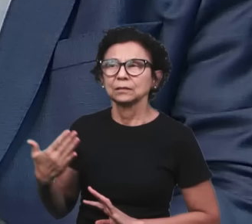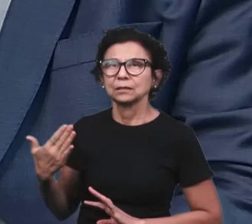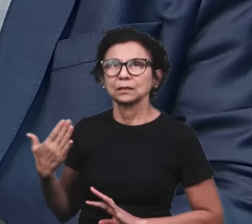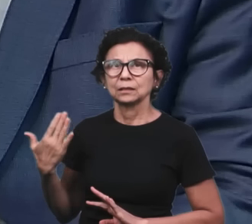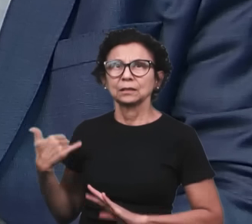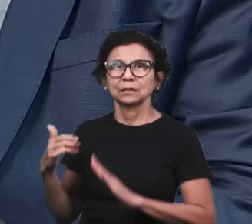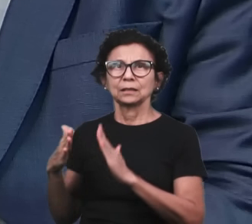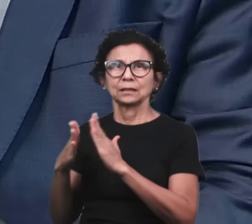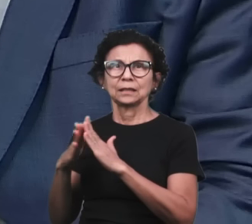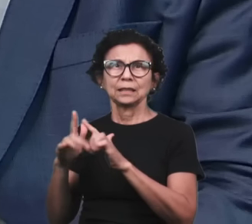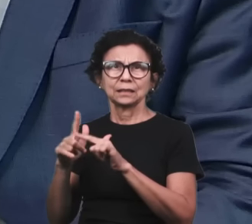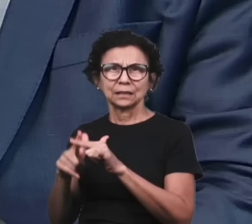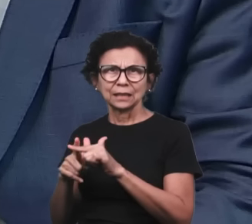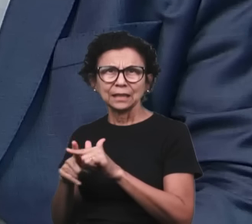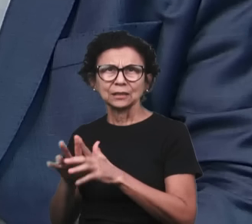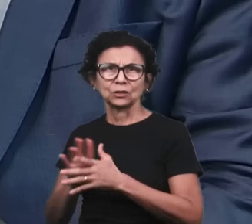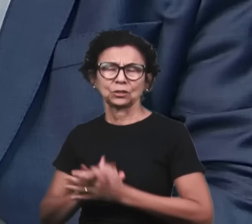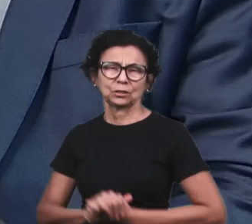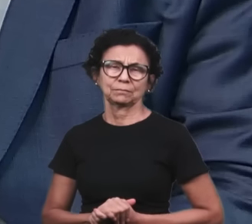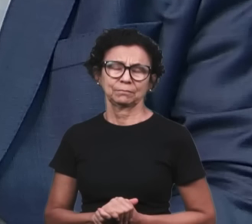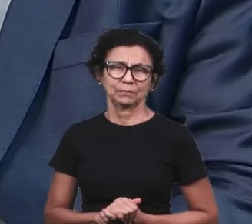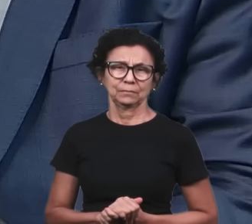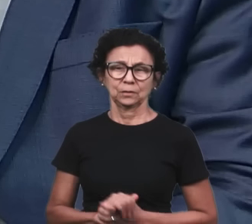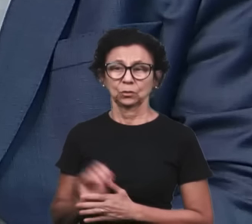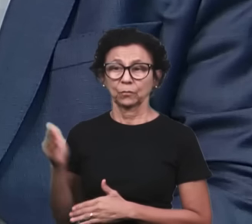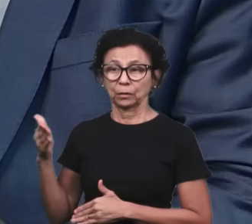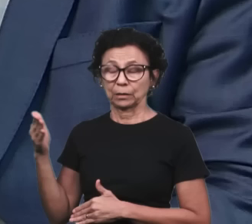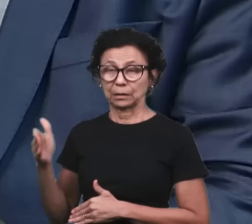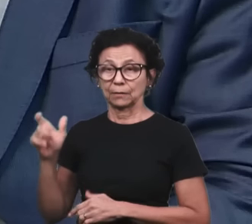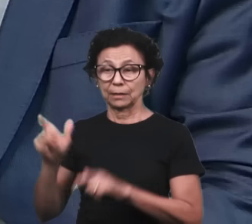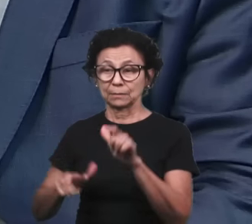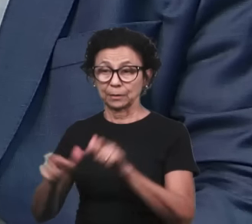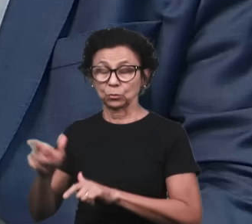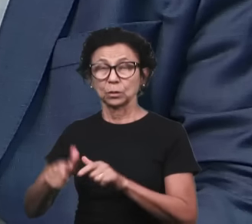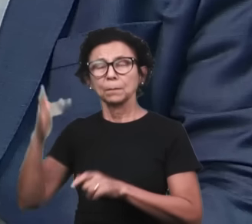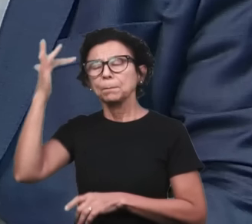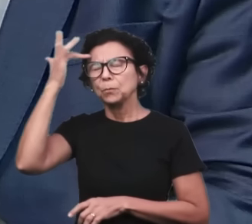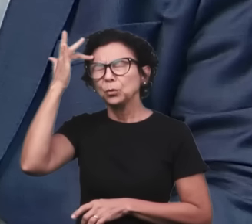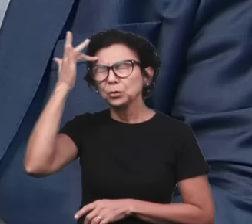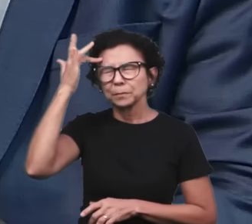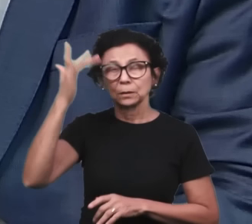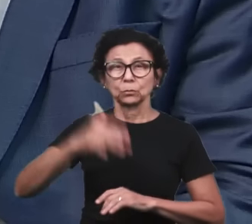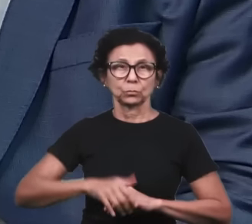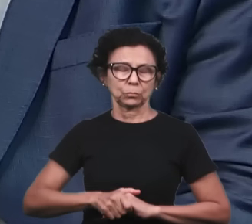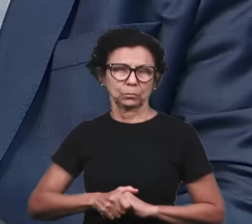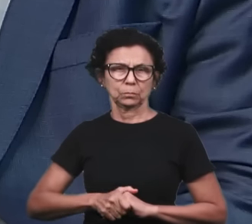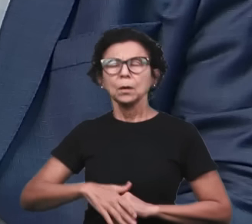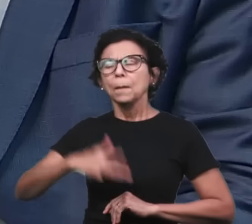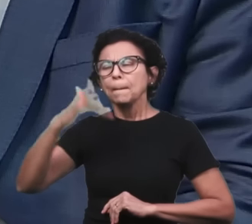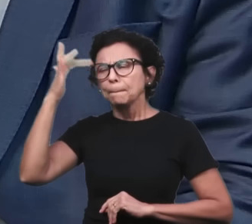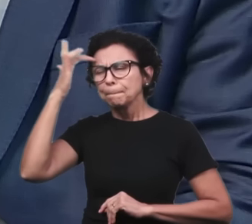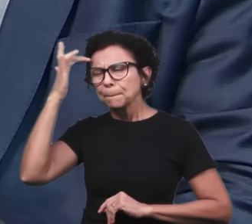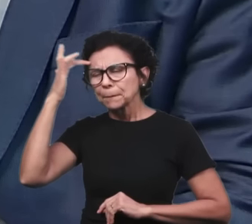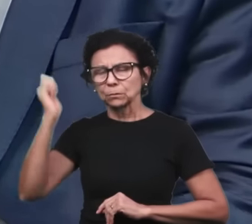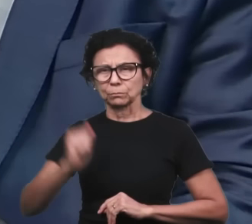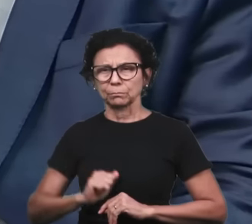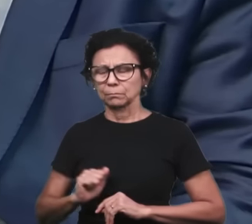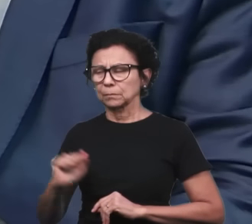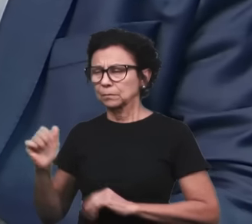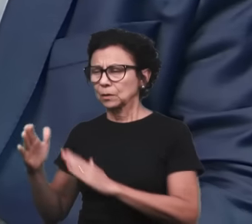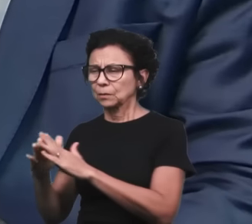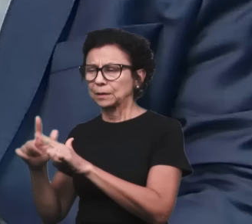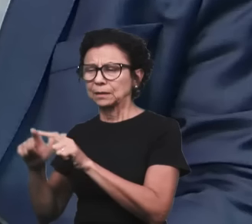muito maduros. Muito maduros. Até hoje eu me lembro de como eu fui recebido na igreja. Foi muito bom. Era uma turma